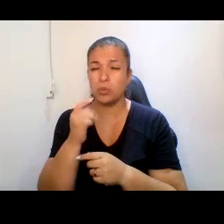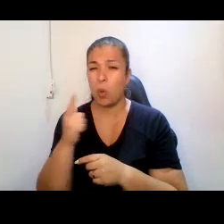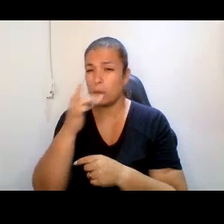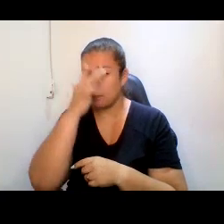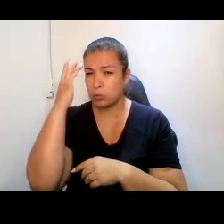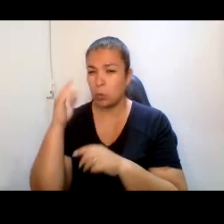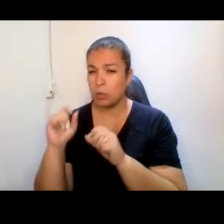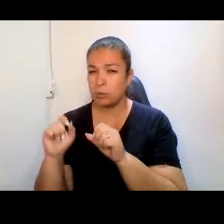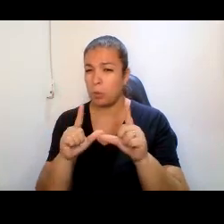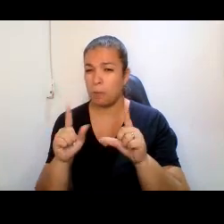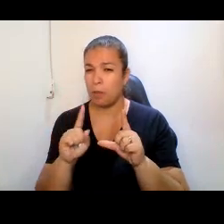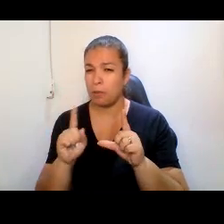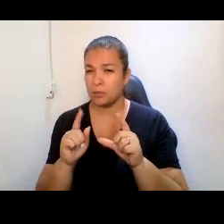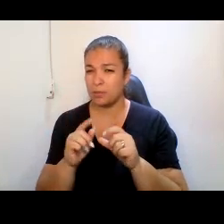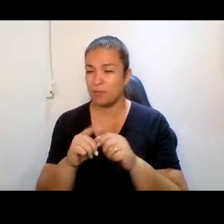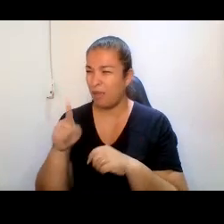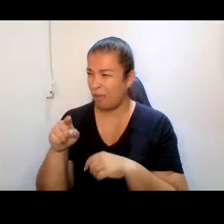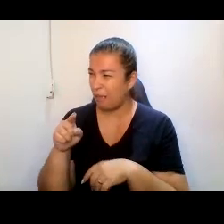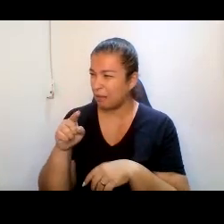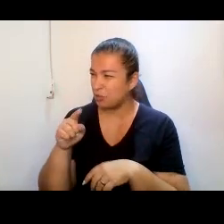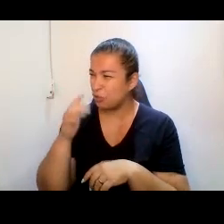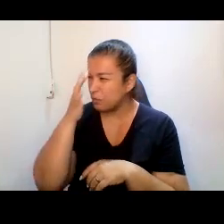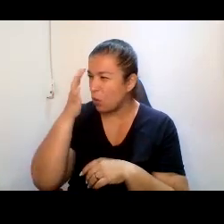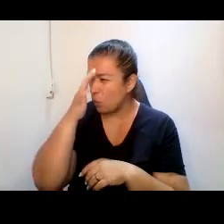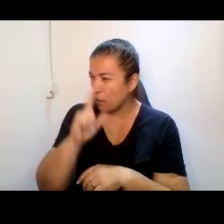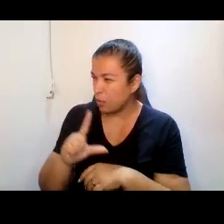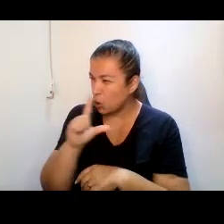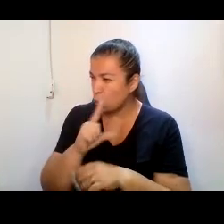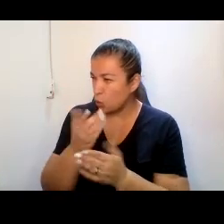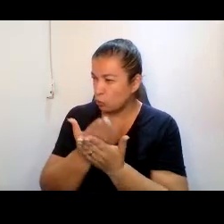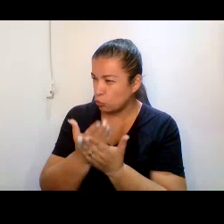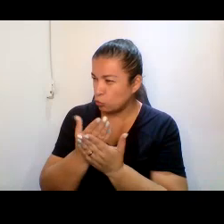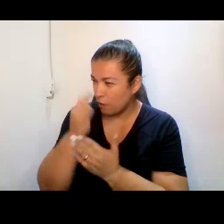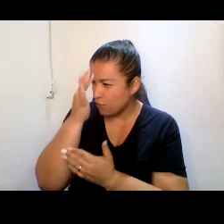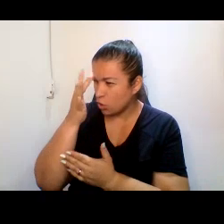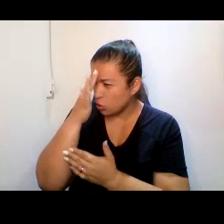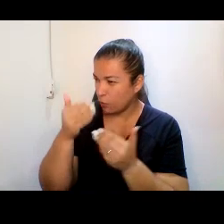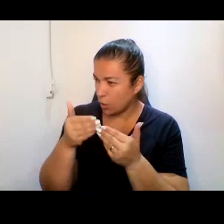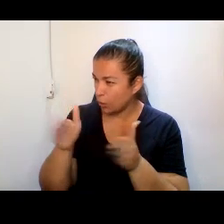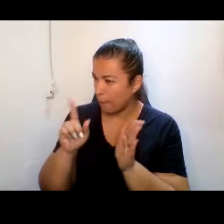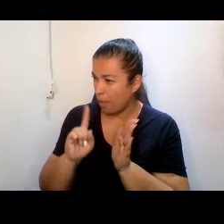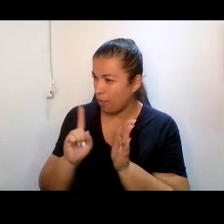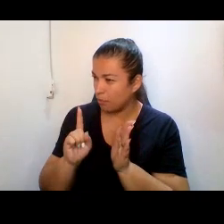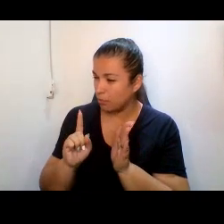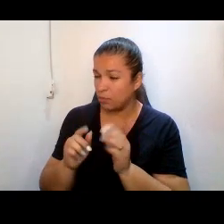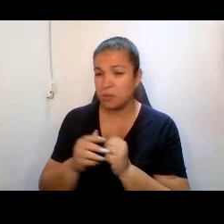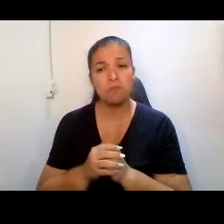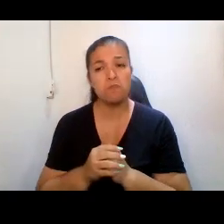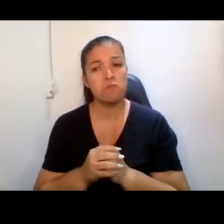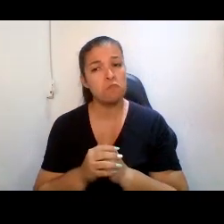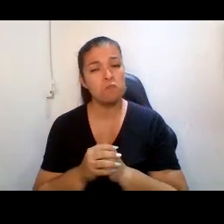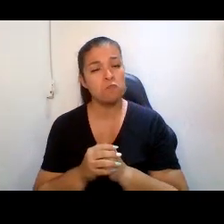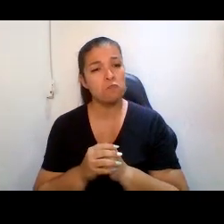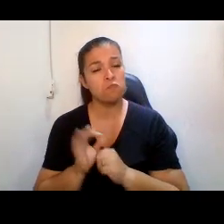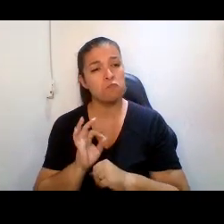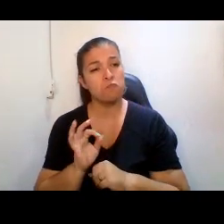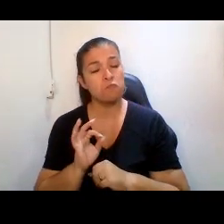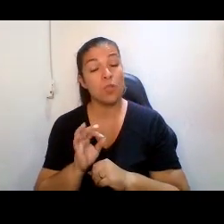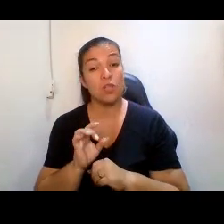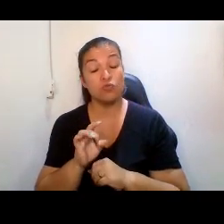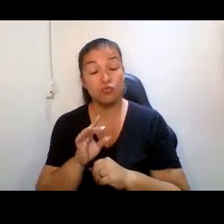De teoria da literatura e de estudos filosóficos não está aberta? Não, eu só me dei conta que